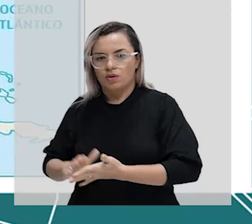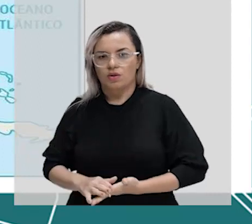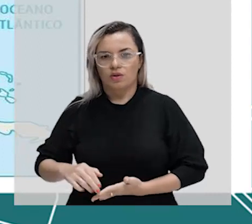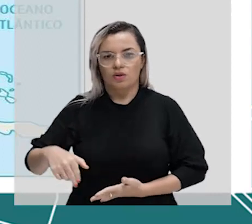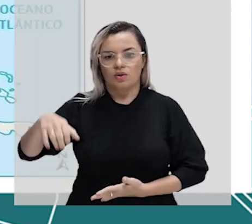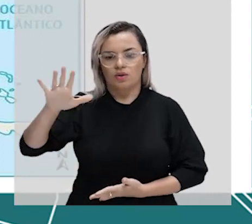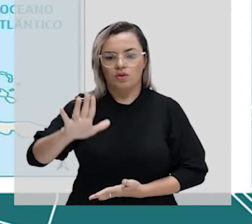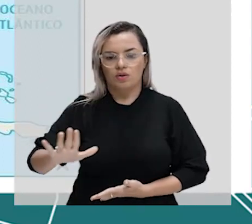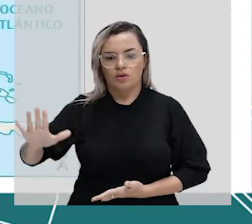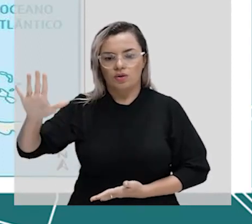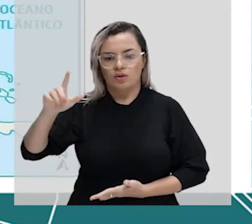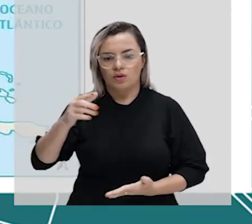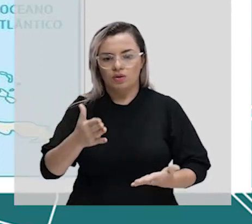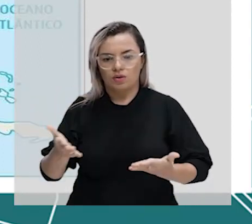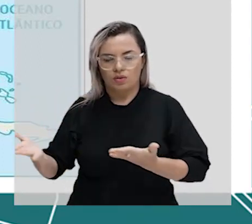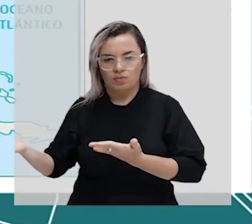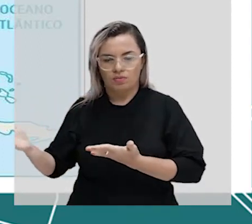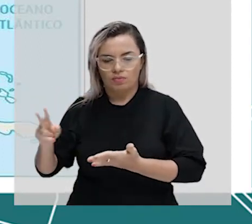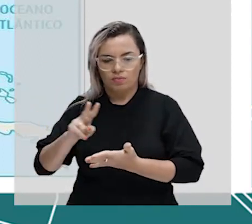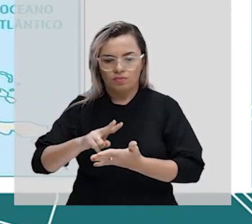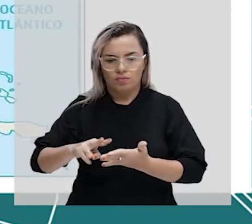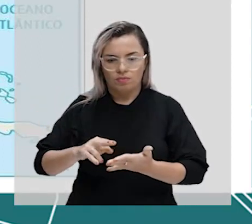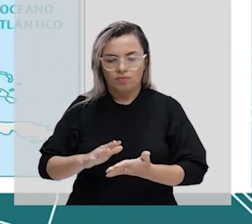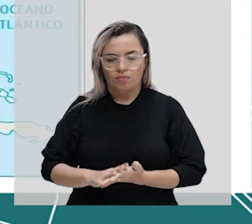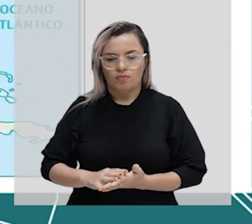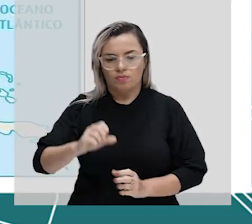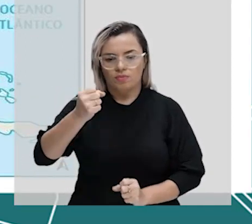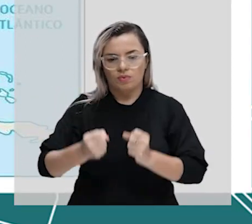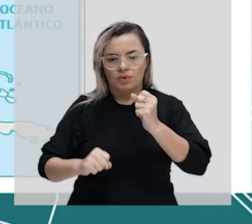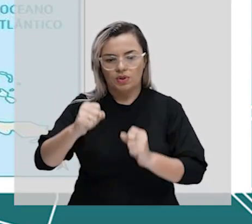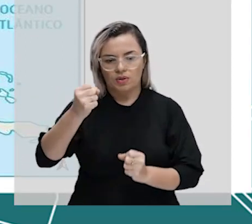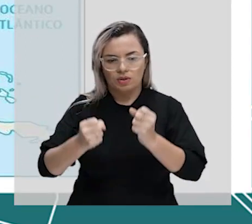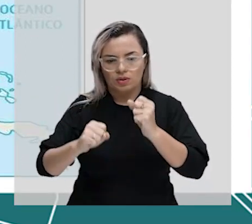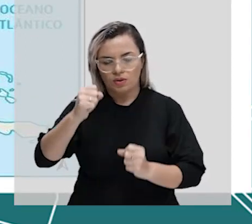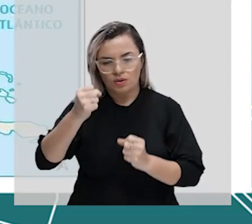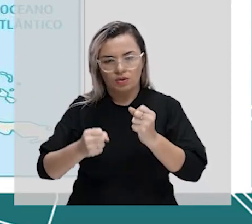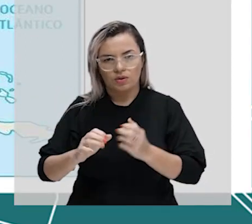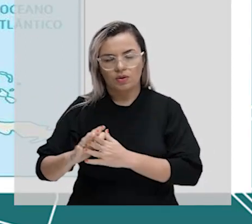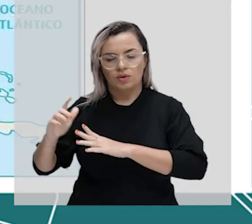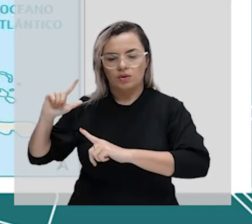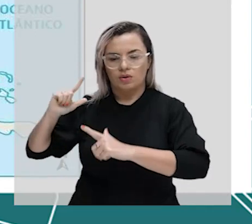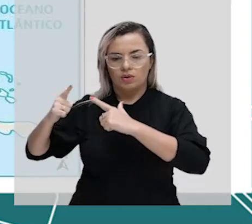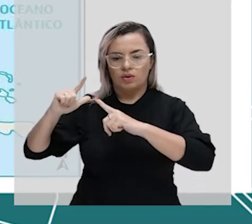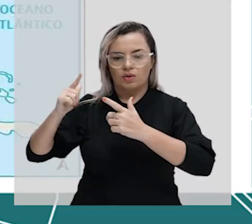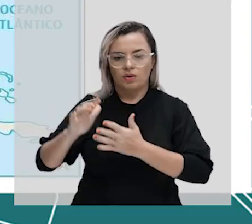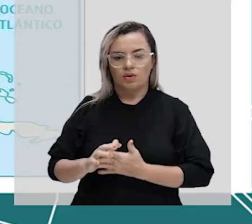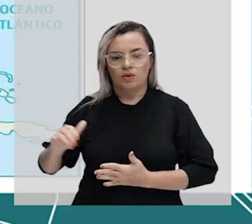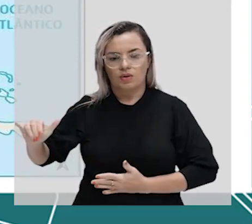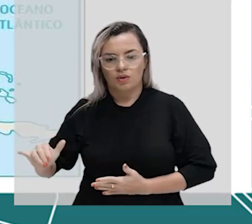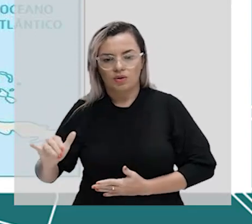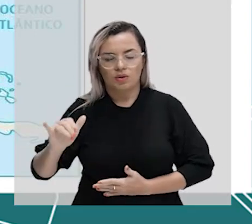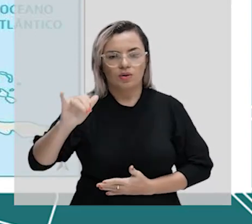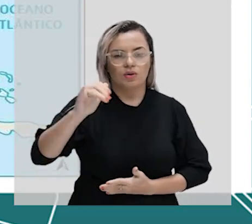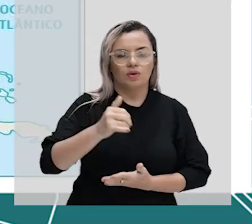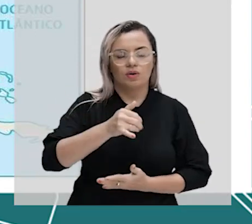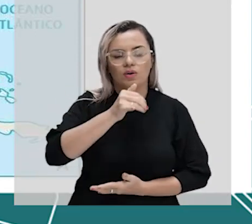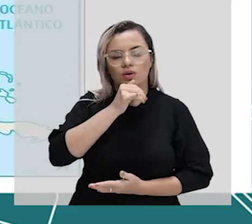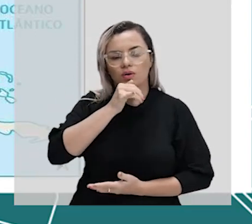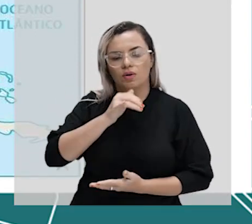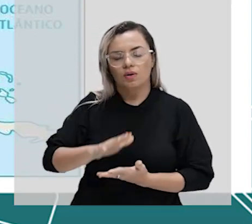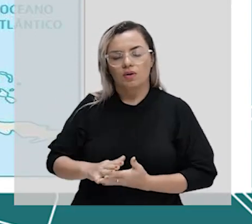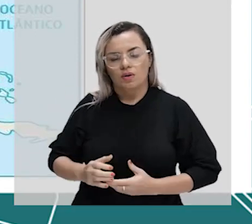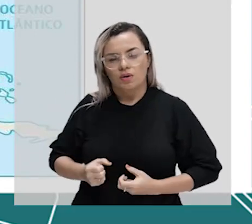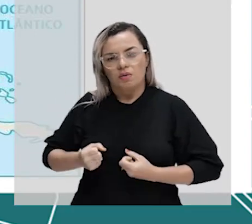nós temos o Manufacturing Belt, né? Indústrias tradicionais, como a gente pode ver aqui, de aviação, por exemplo, tá certo? Indústria